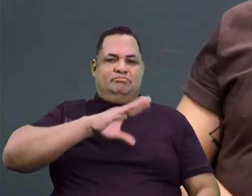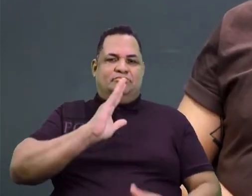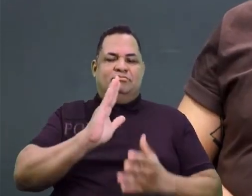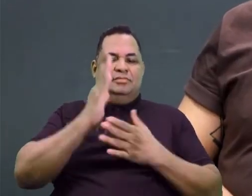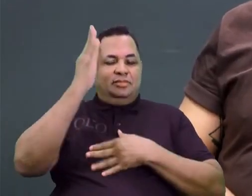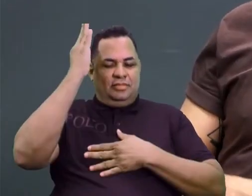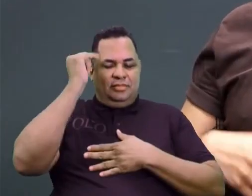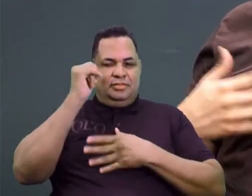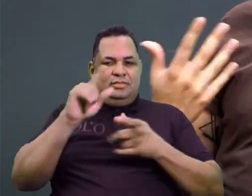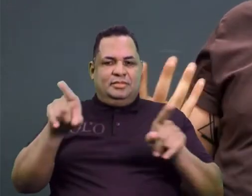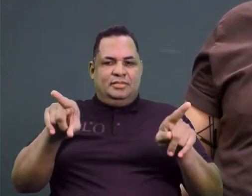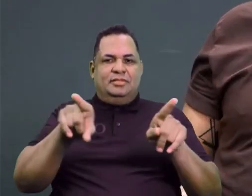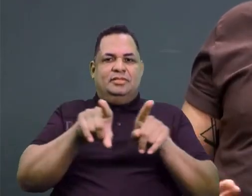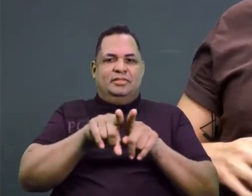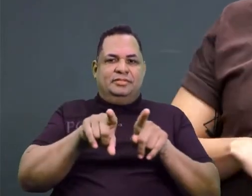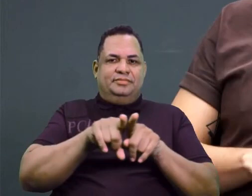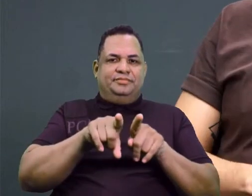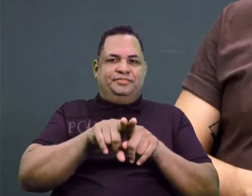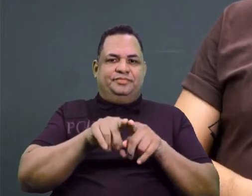de sinais e também